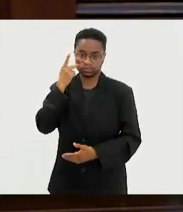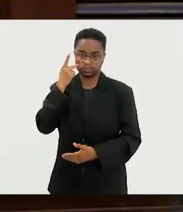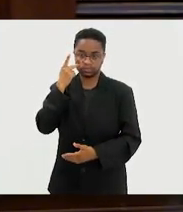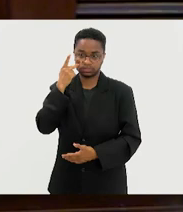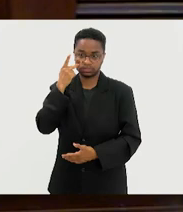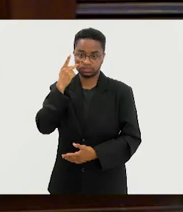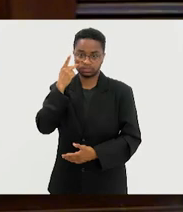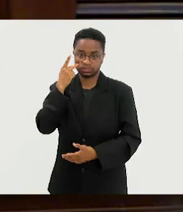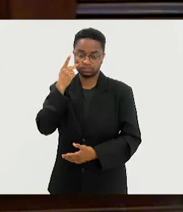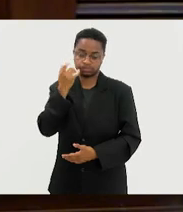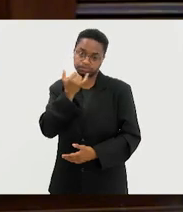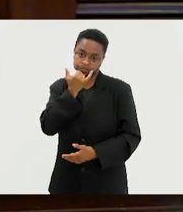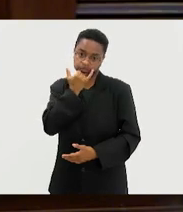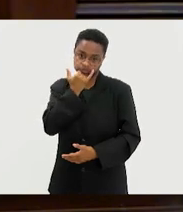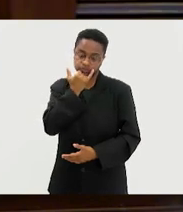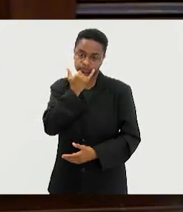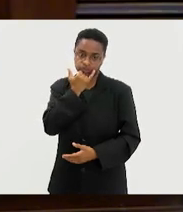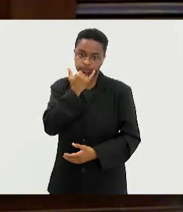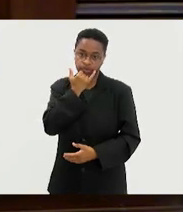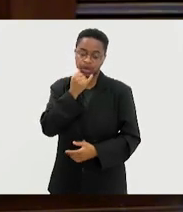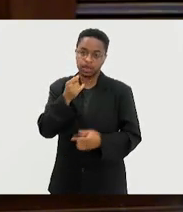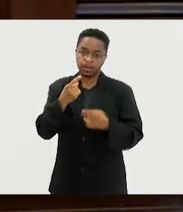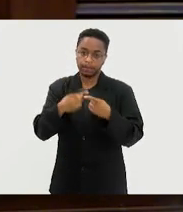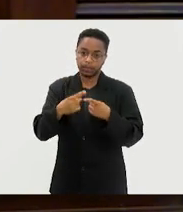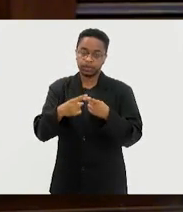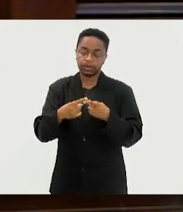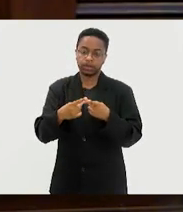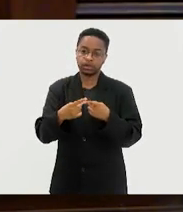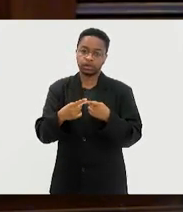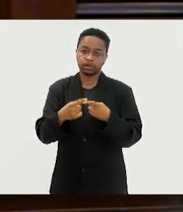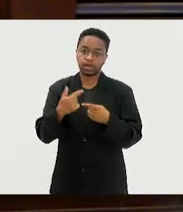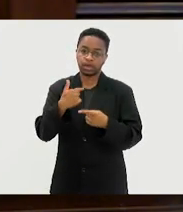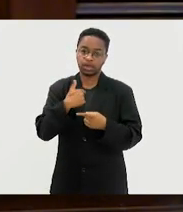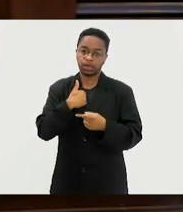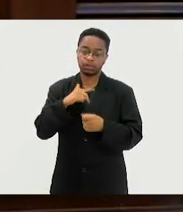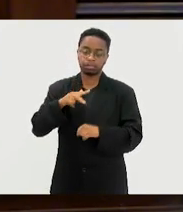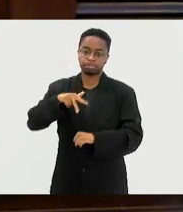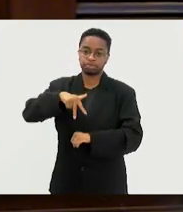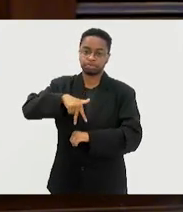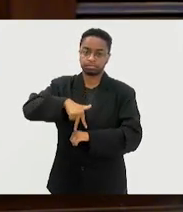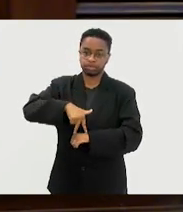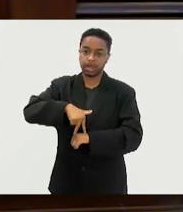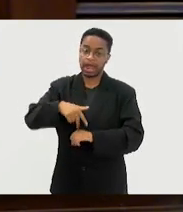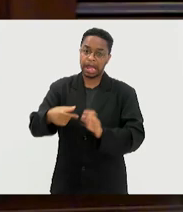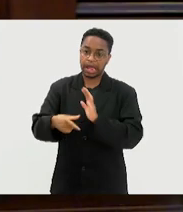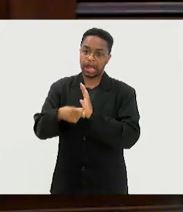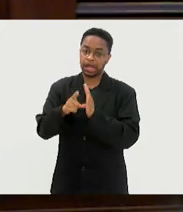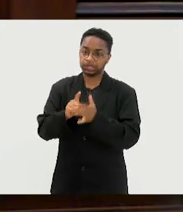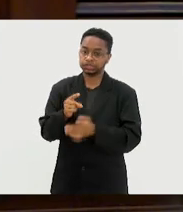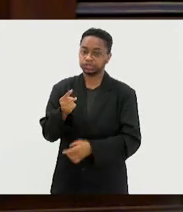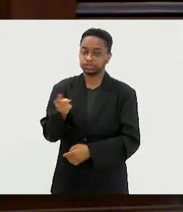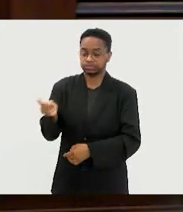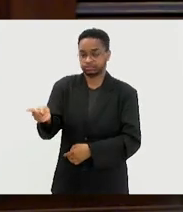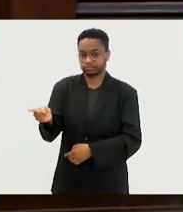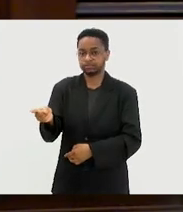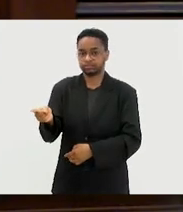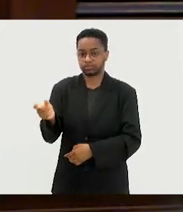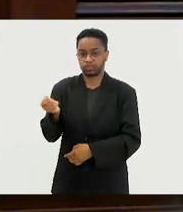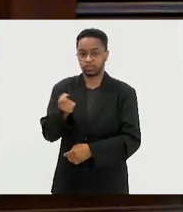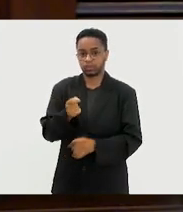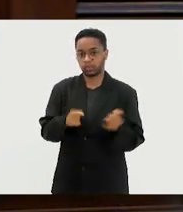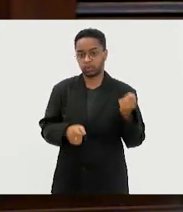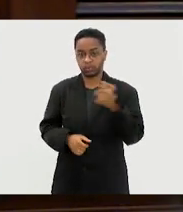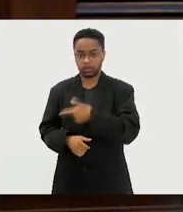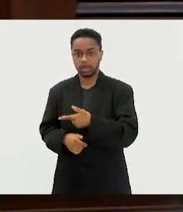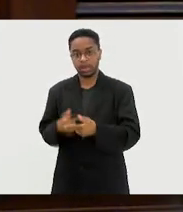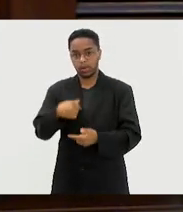e peço-lhe desculpas de ter ocupado a tribuna antes de Vossa Excelência. Né? E prometo que esse